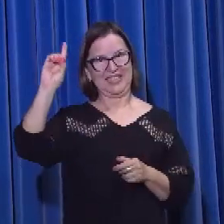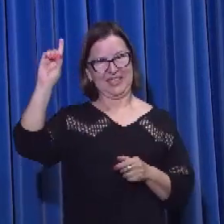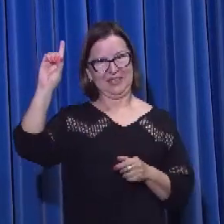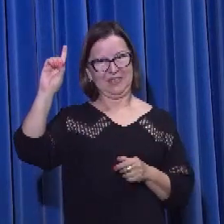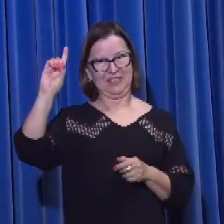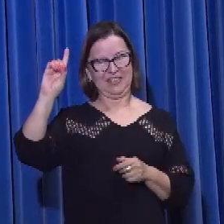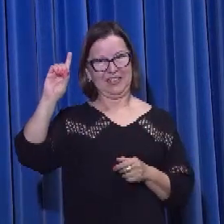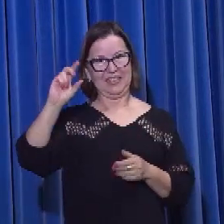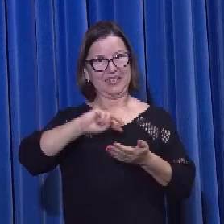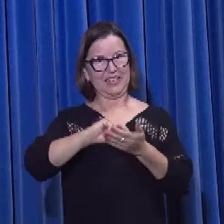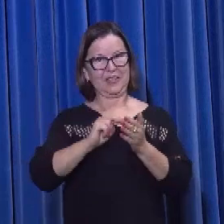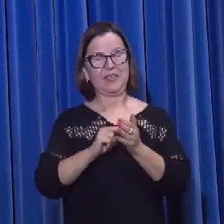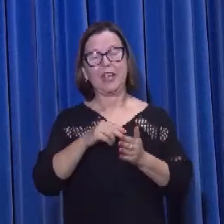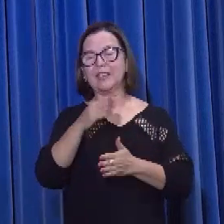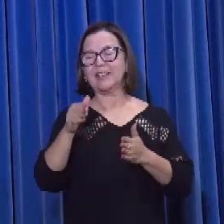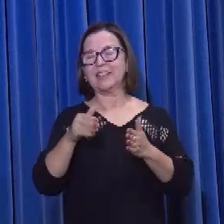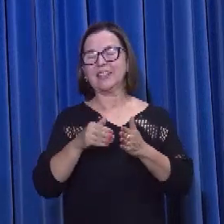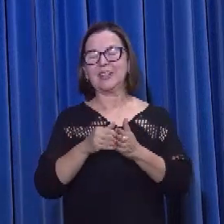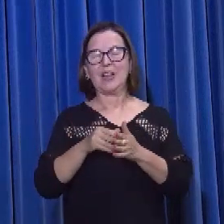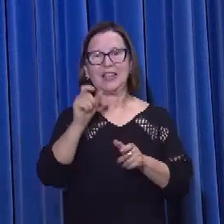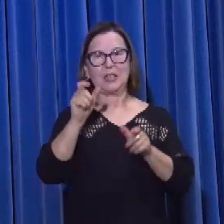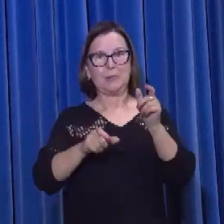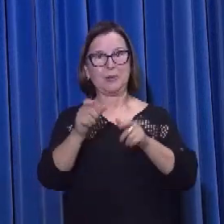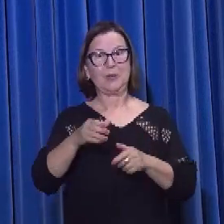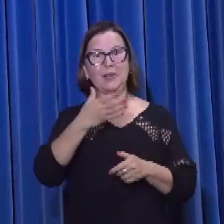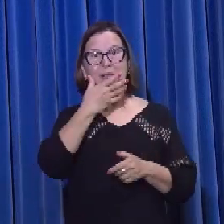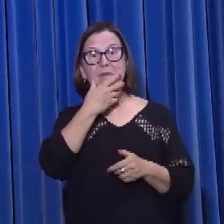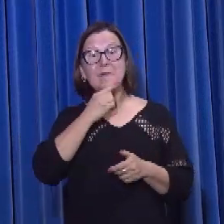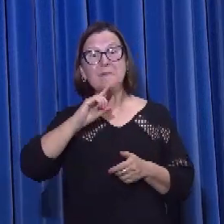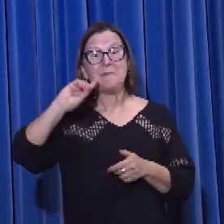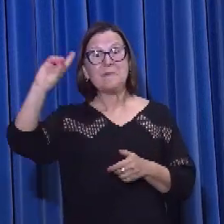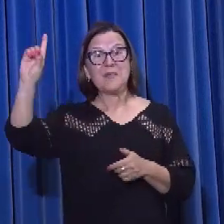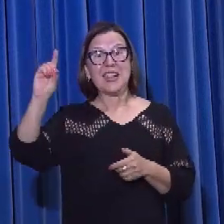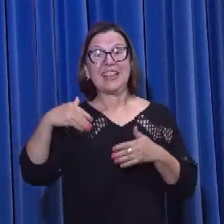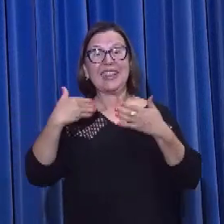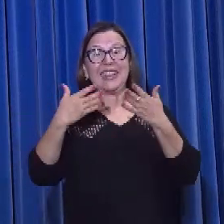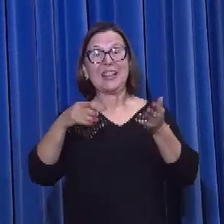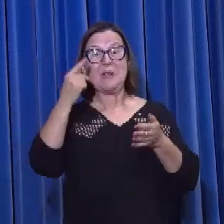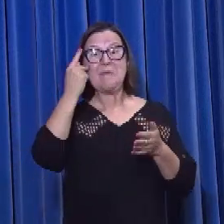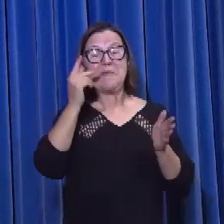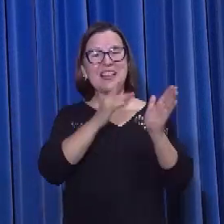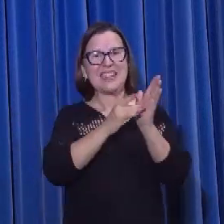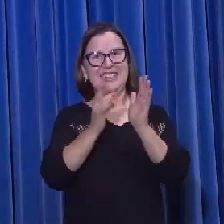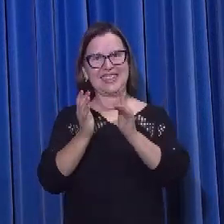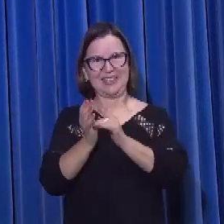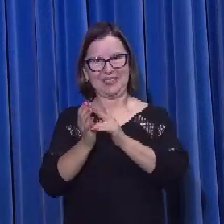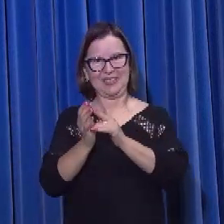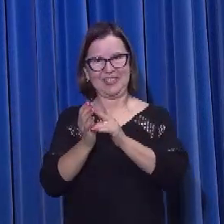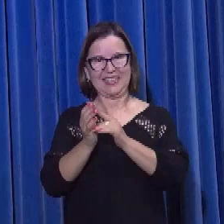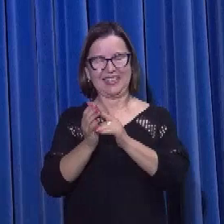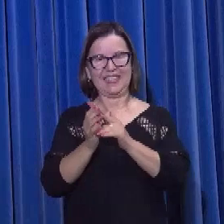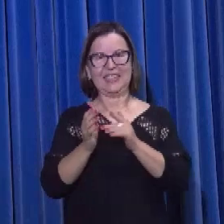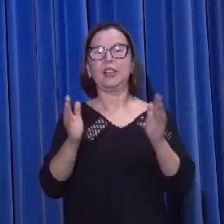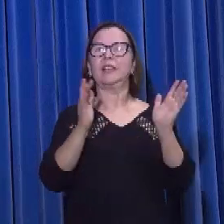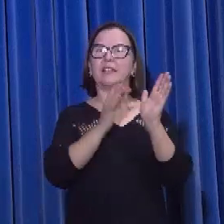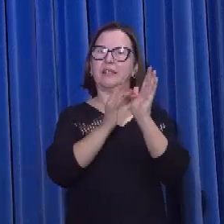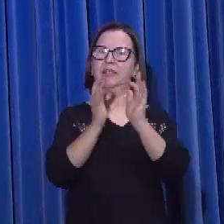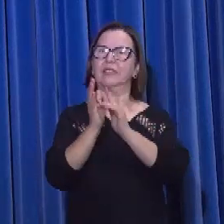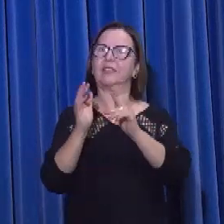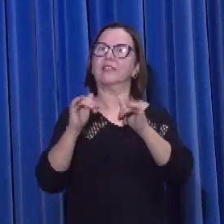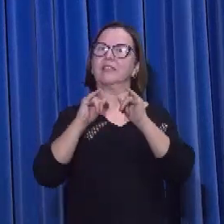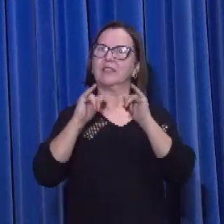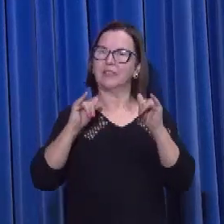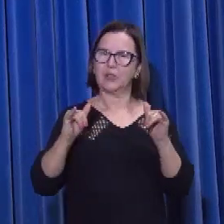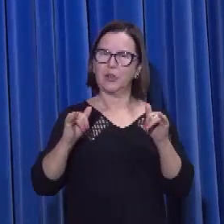todos aqueles que o Pai me der, Jesus fala: todos aqueles que o Pai me der, virão a